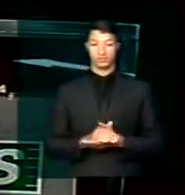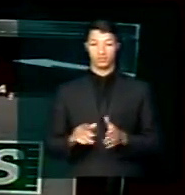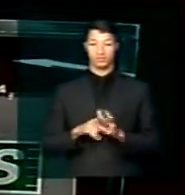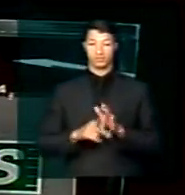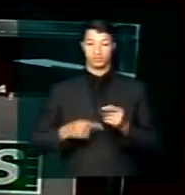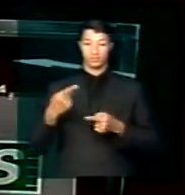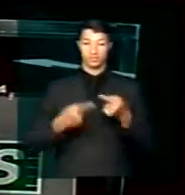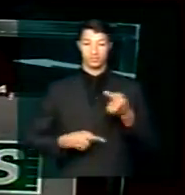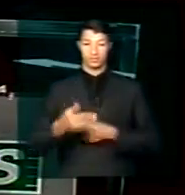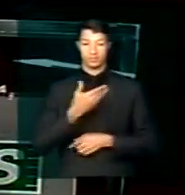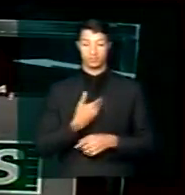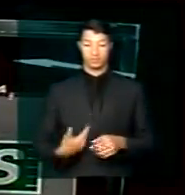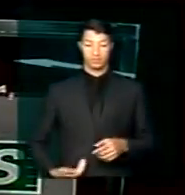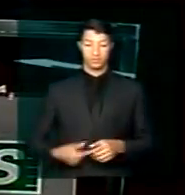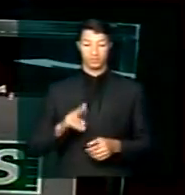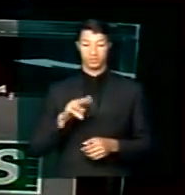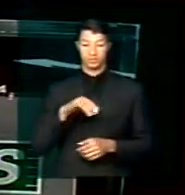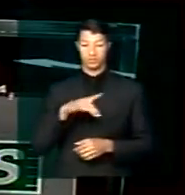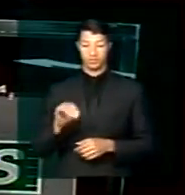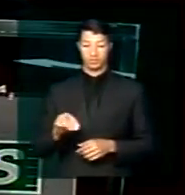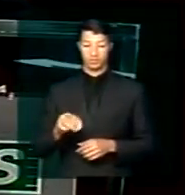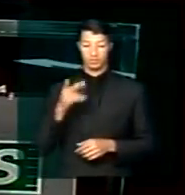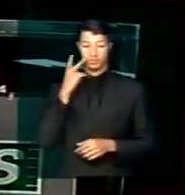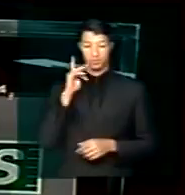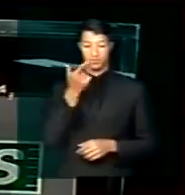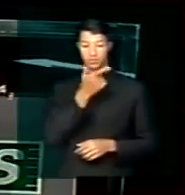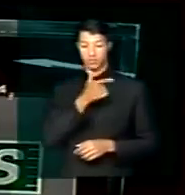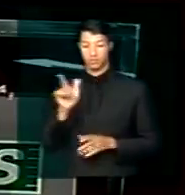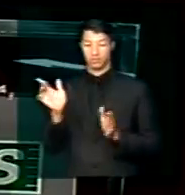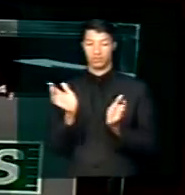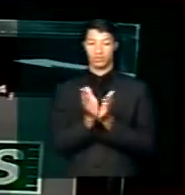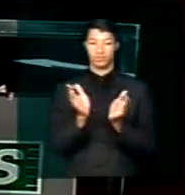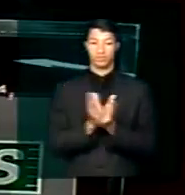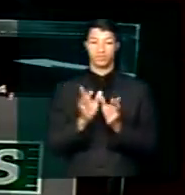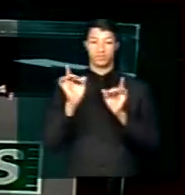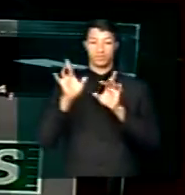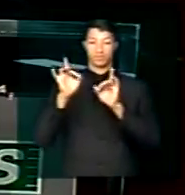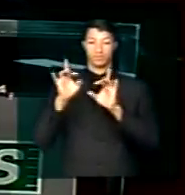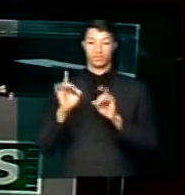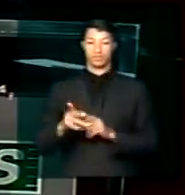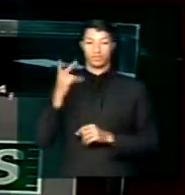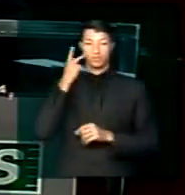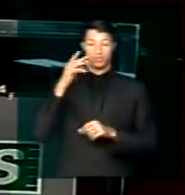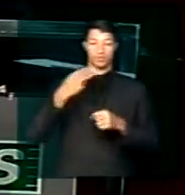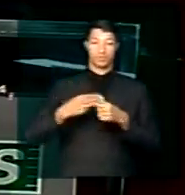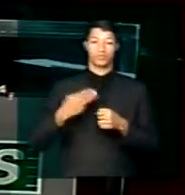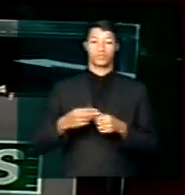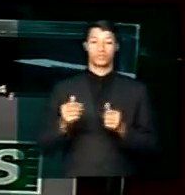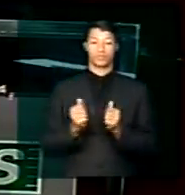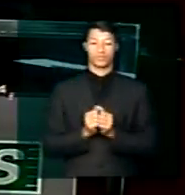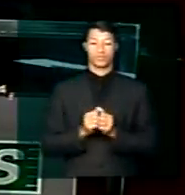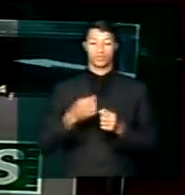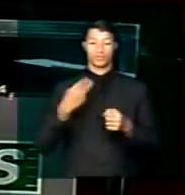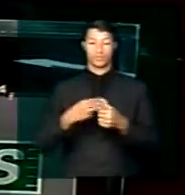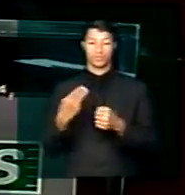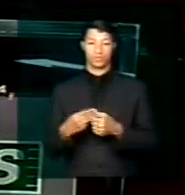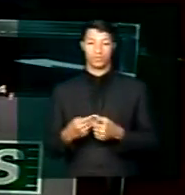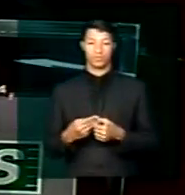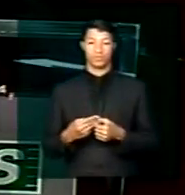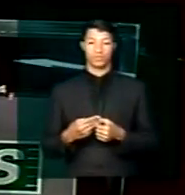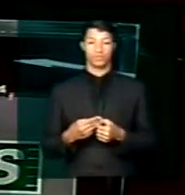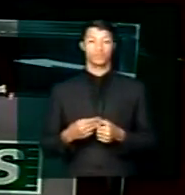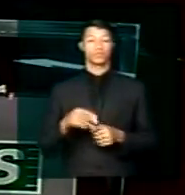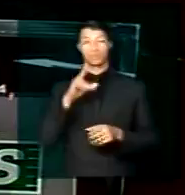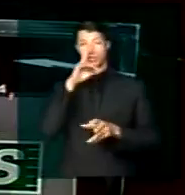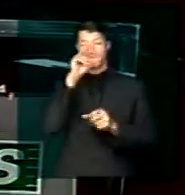das políticas públicas da União para outros entes, em especial para os municípios. Com isso, os